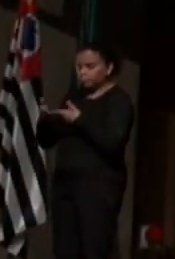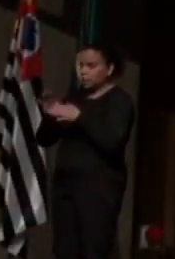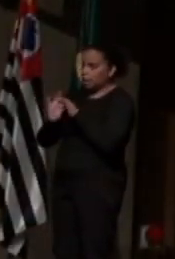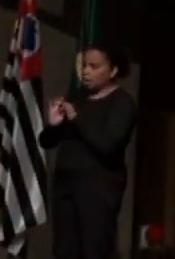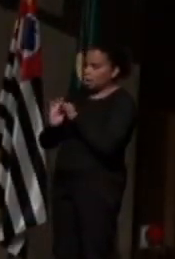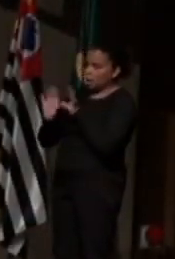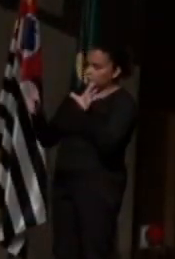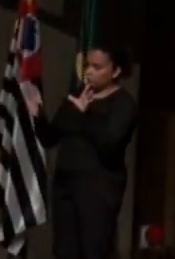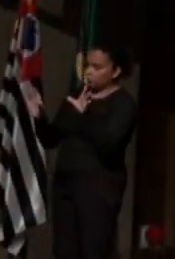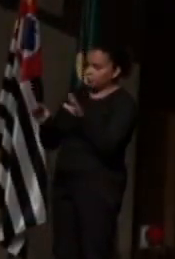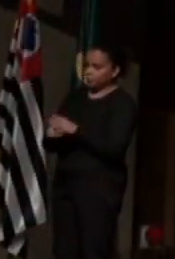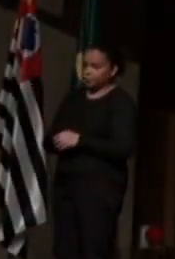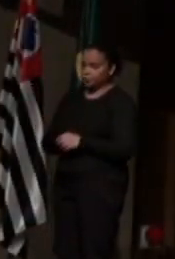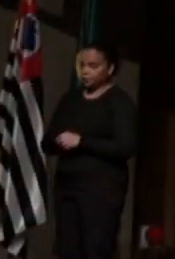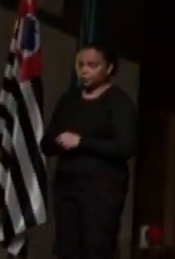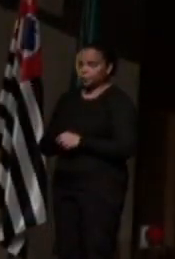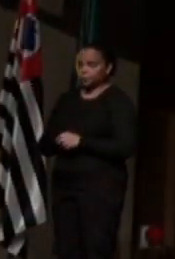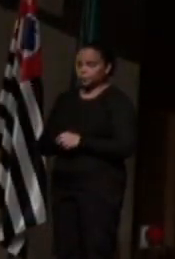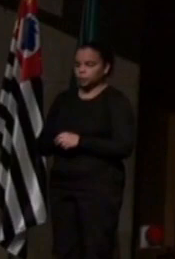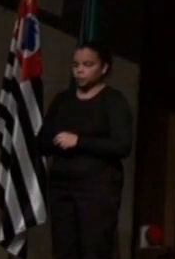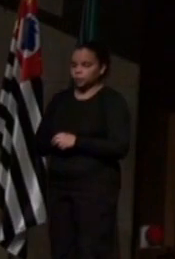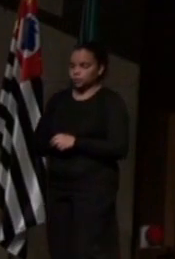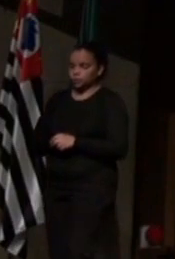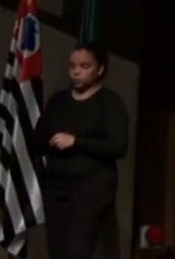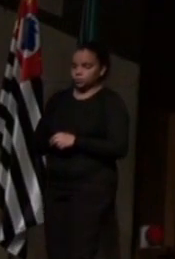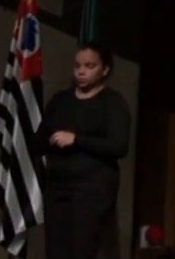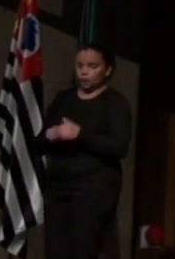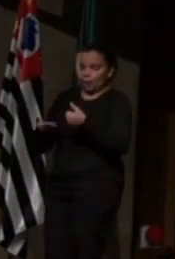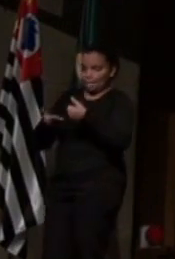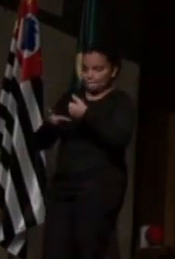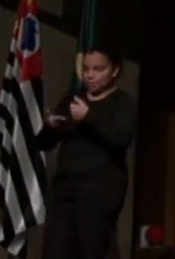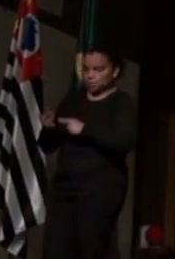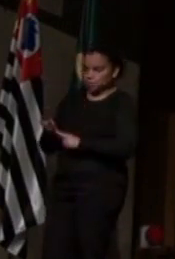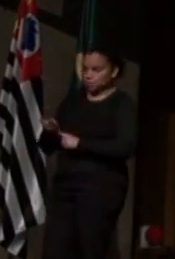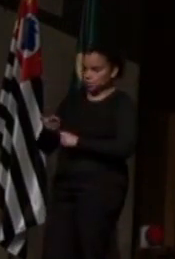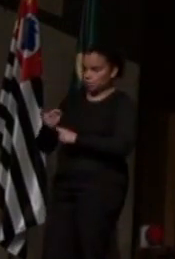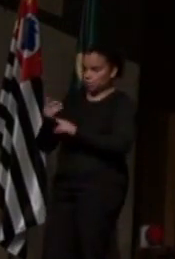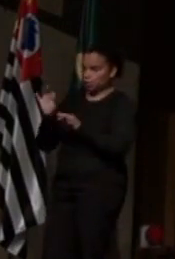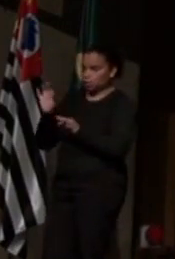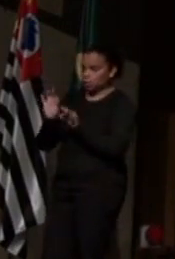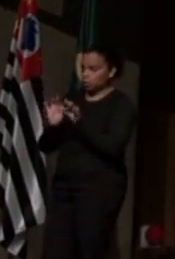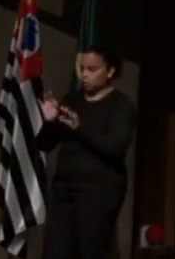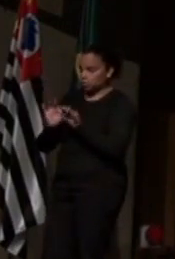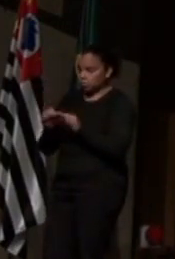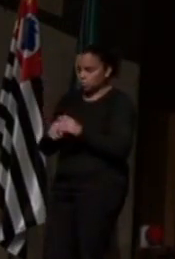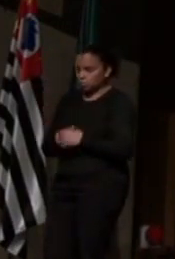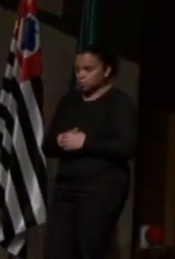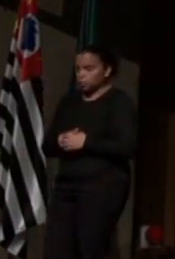que, aliás, geram o OpenStreetMap, que é a base tecnológica desse projeto.